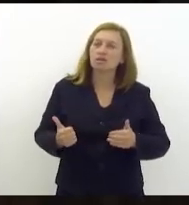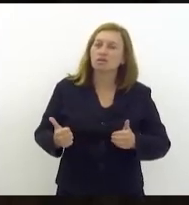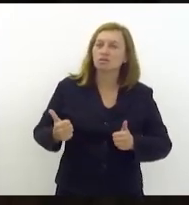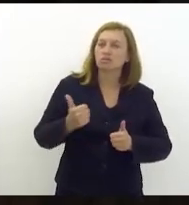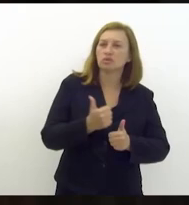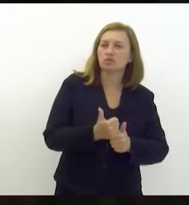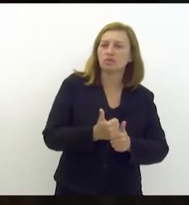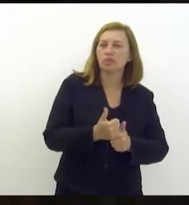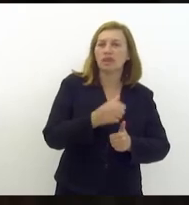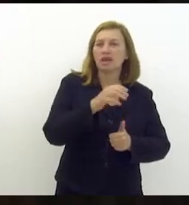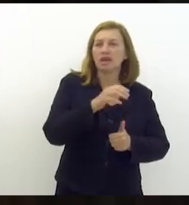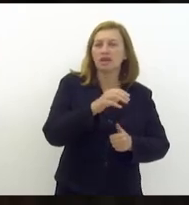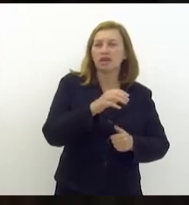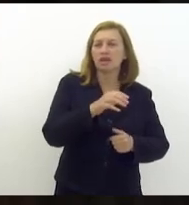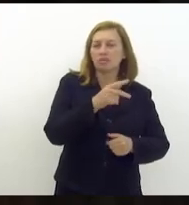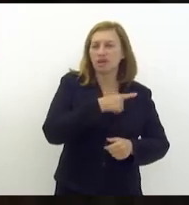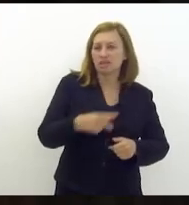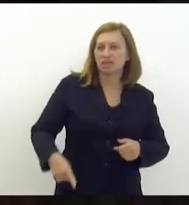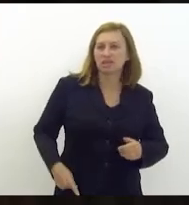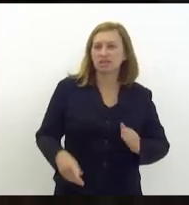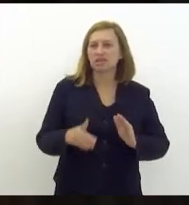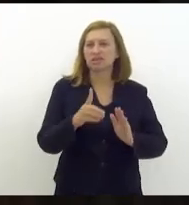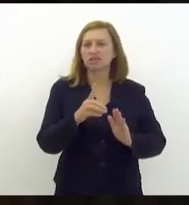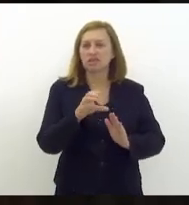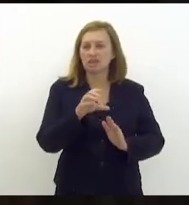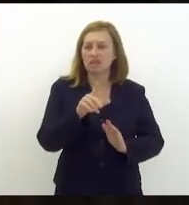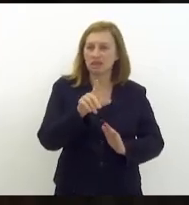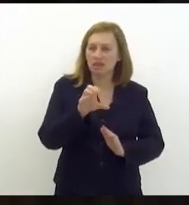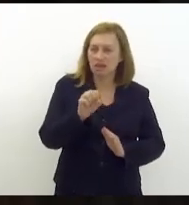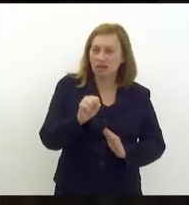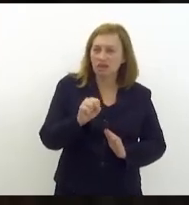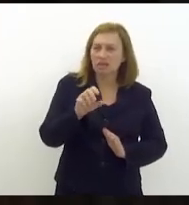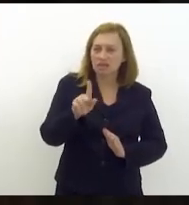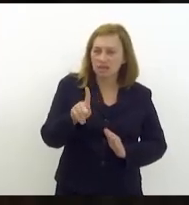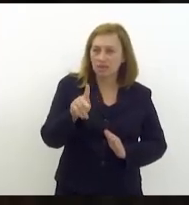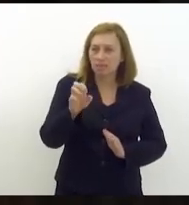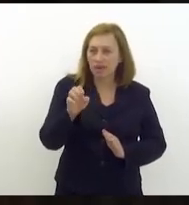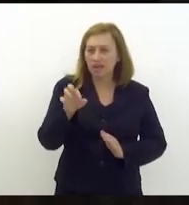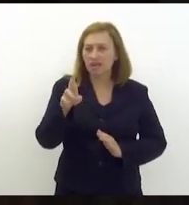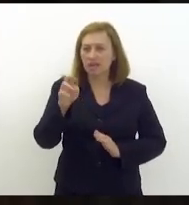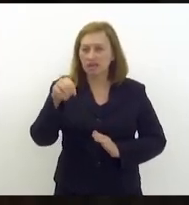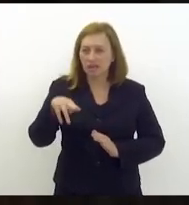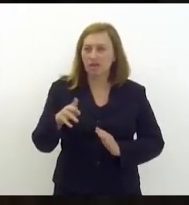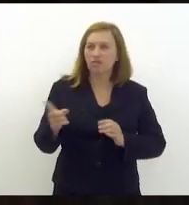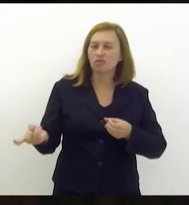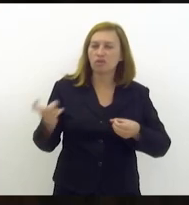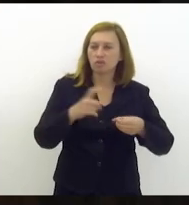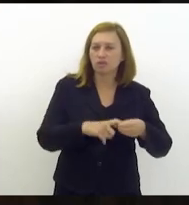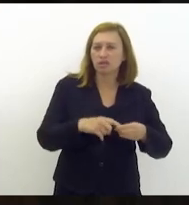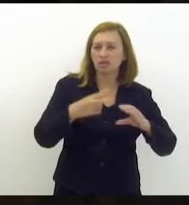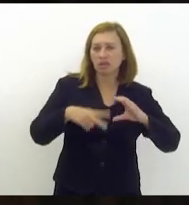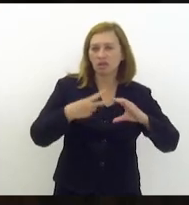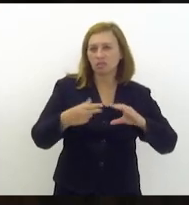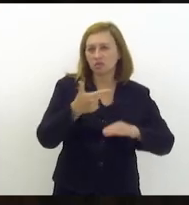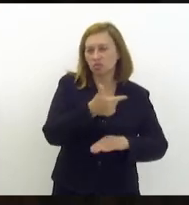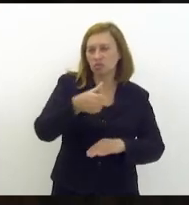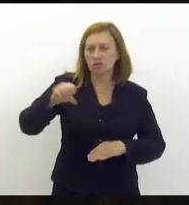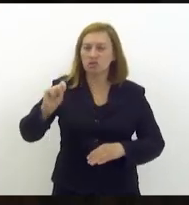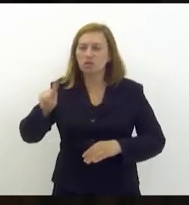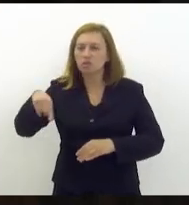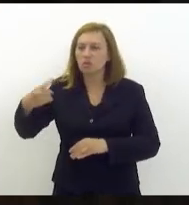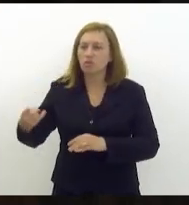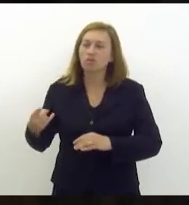da cptran retornando a câmara em 2018 no ano seguinte